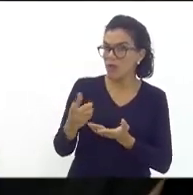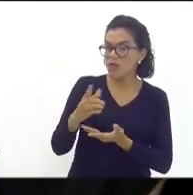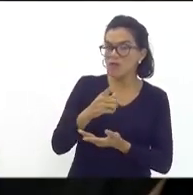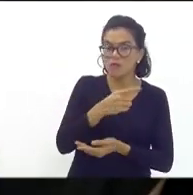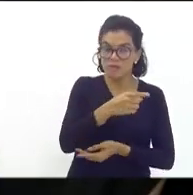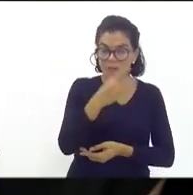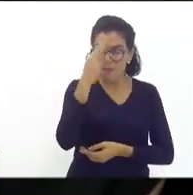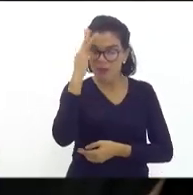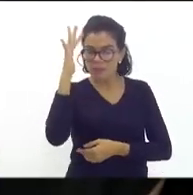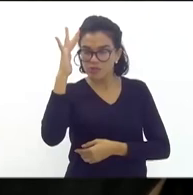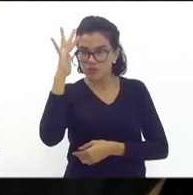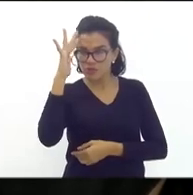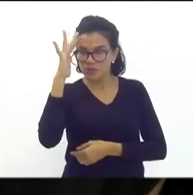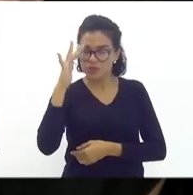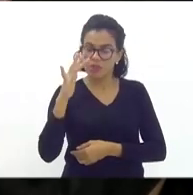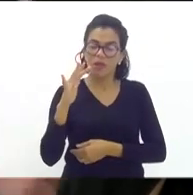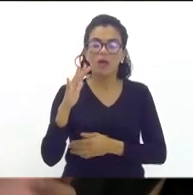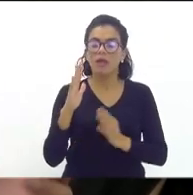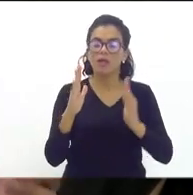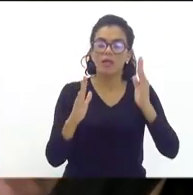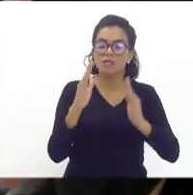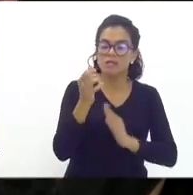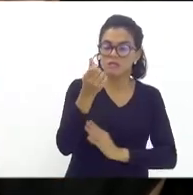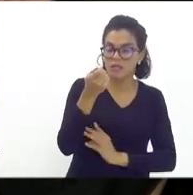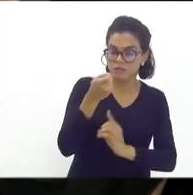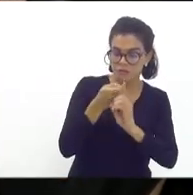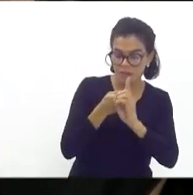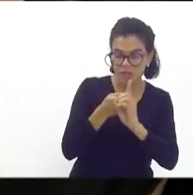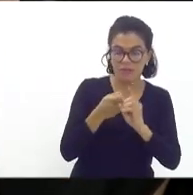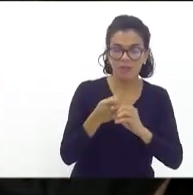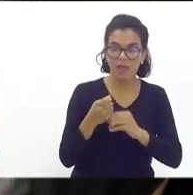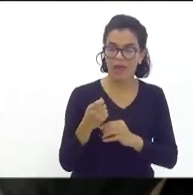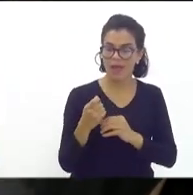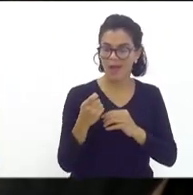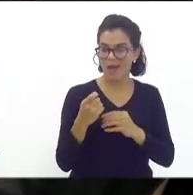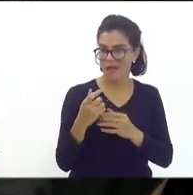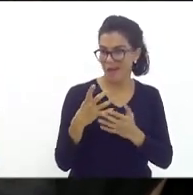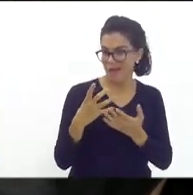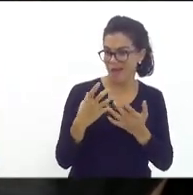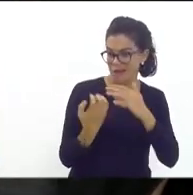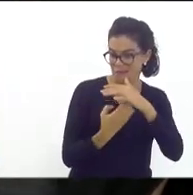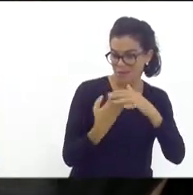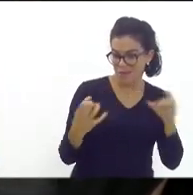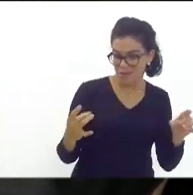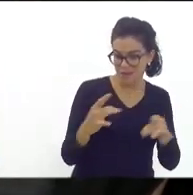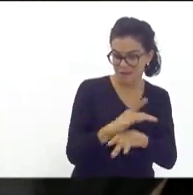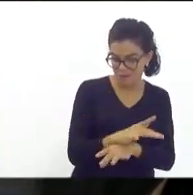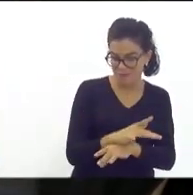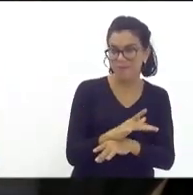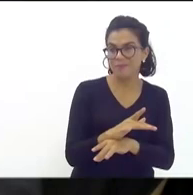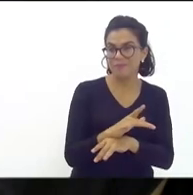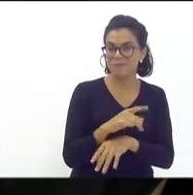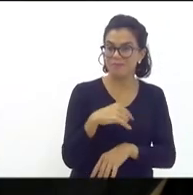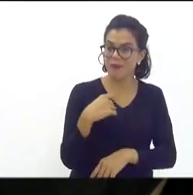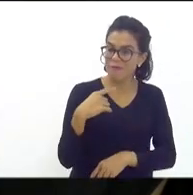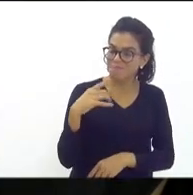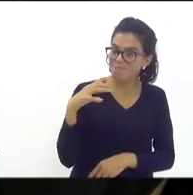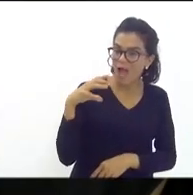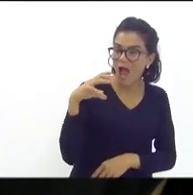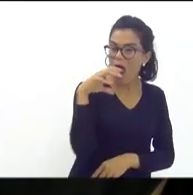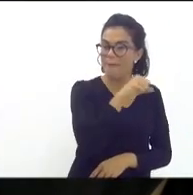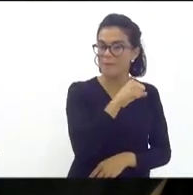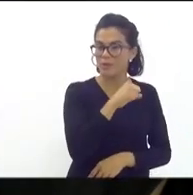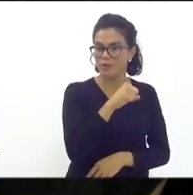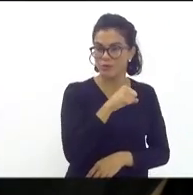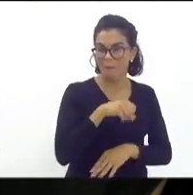imaginam assim não acho que daqui a seis meses a agência vai estar pronta para a gente poder ser muito mais rápido do que nós